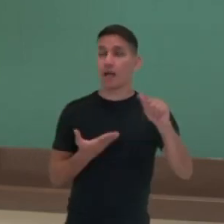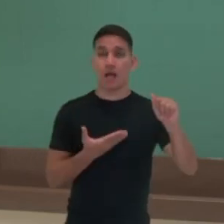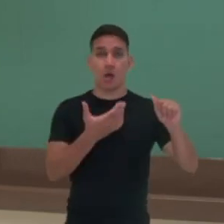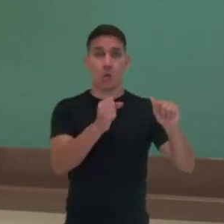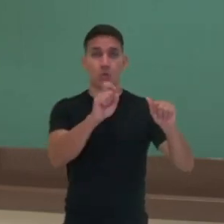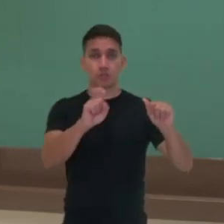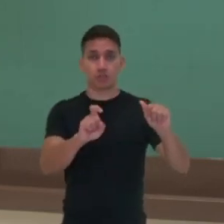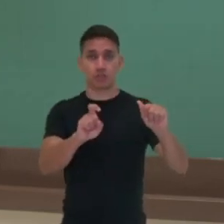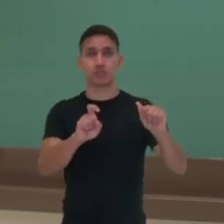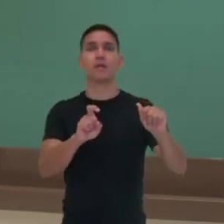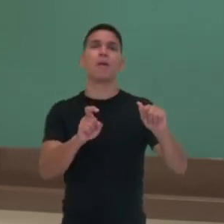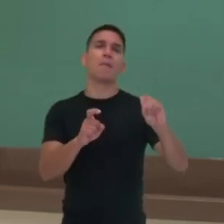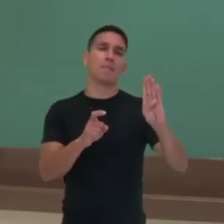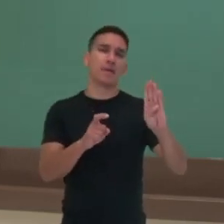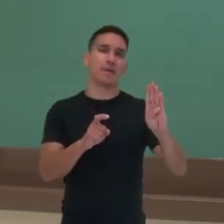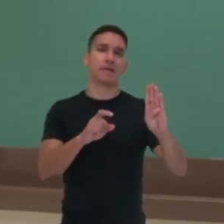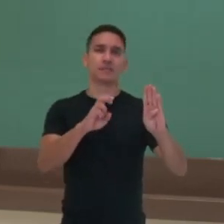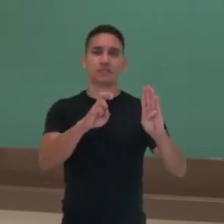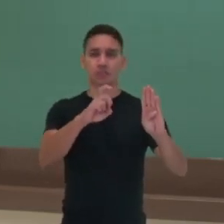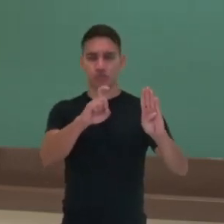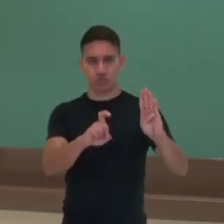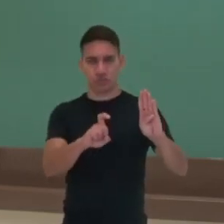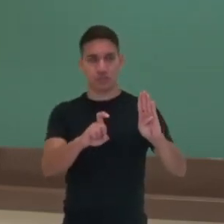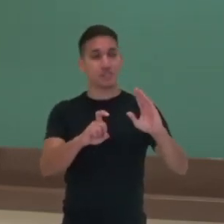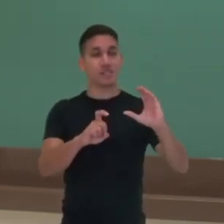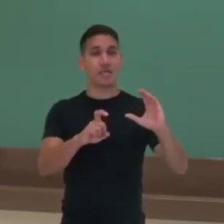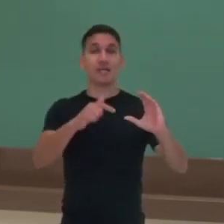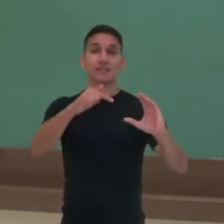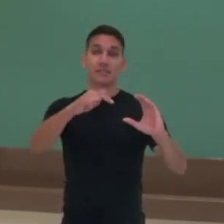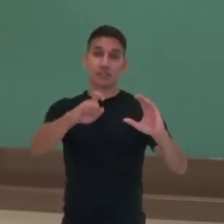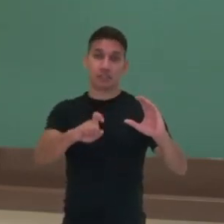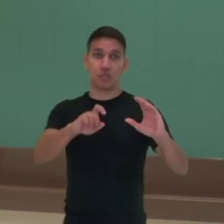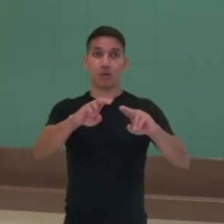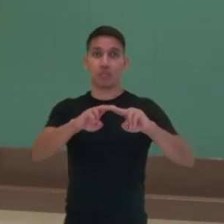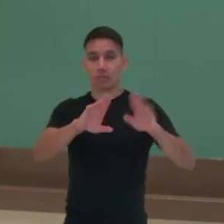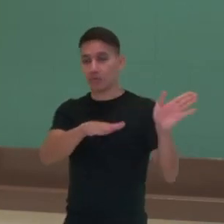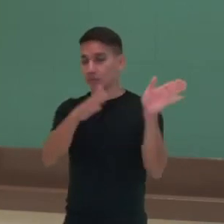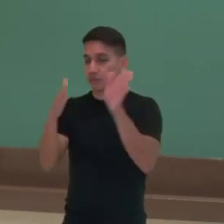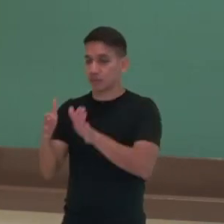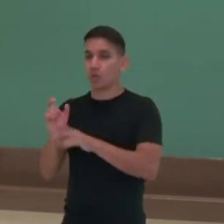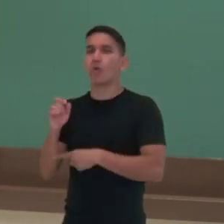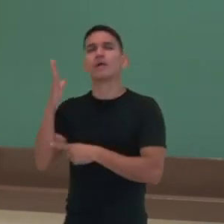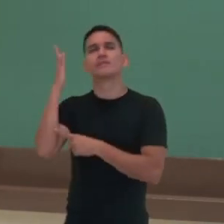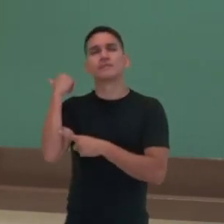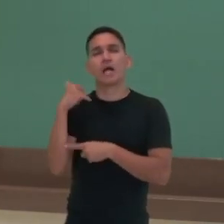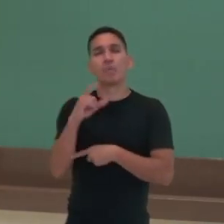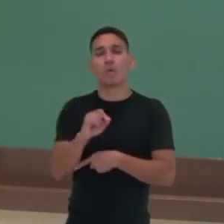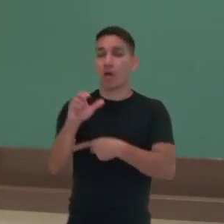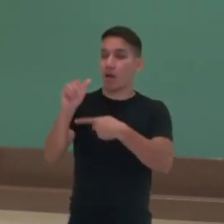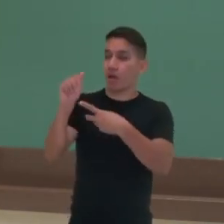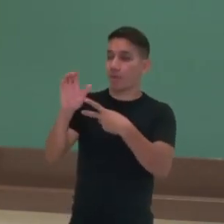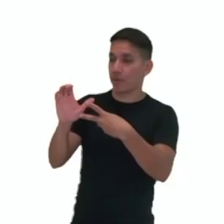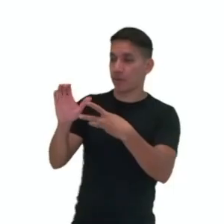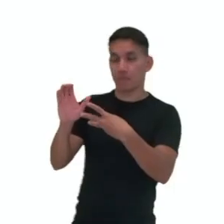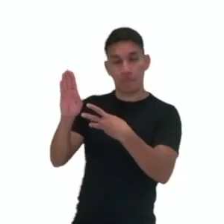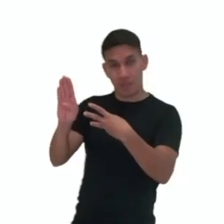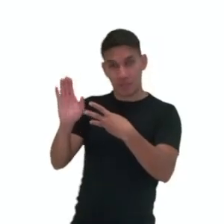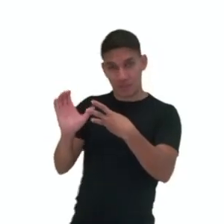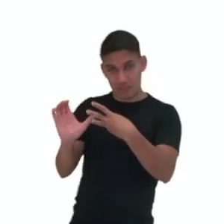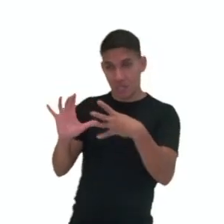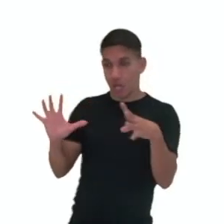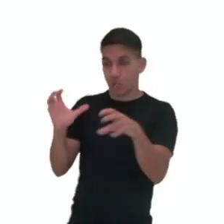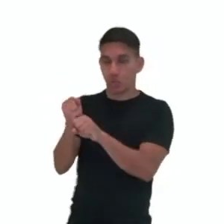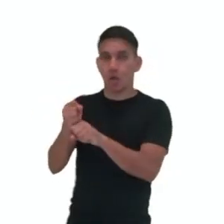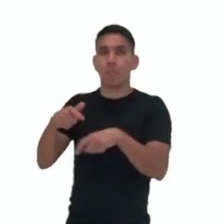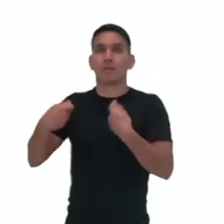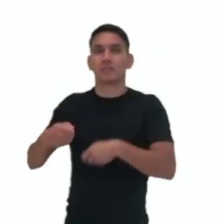7x. Na sequência, nós já sabemos que a soma de A, B e C tem que dar 12.800. Então,